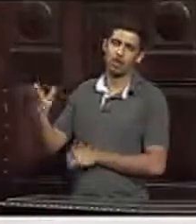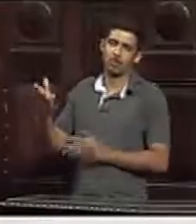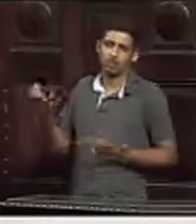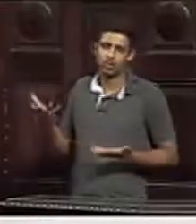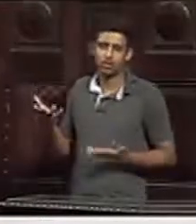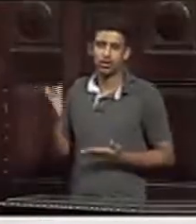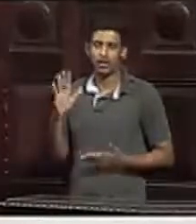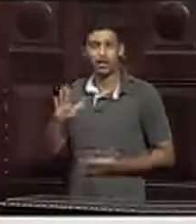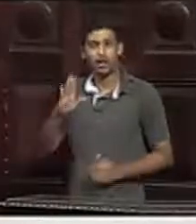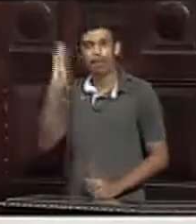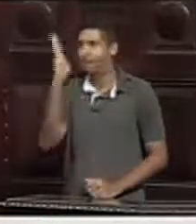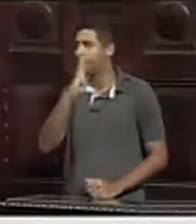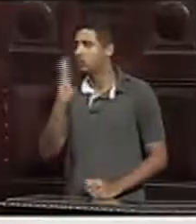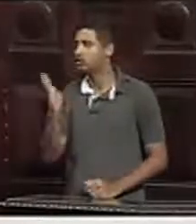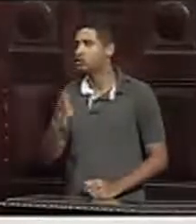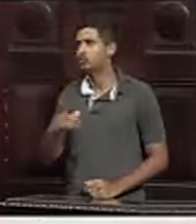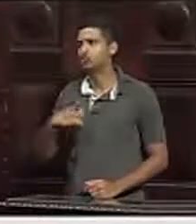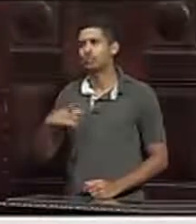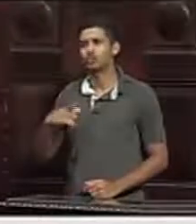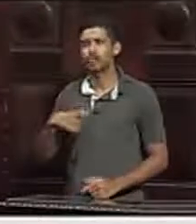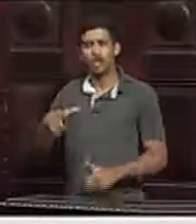o polígono da maconha.